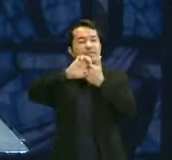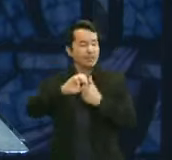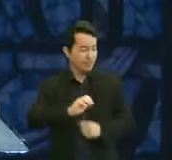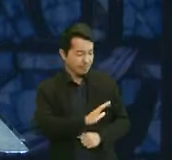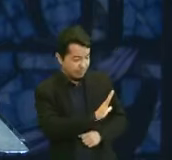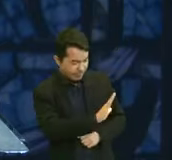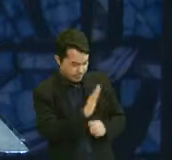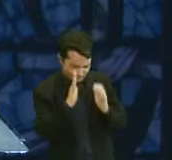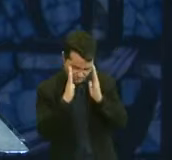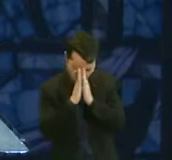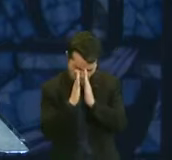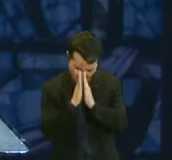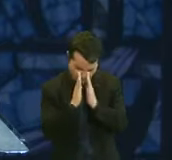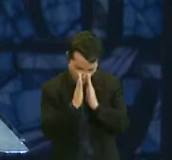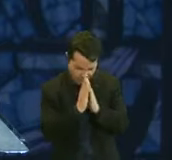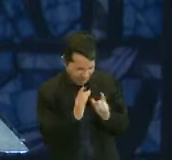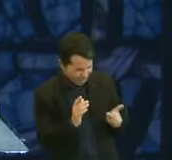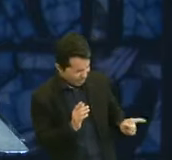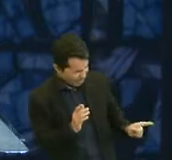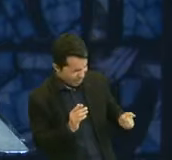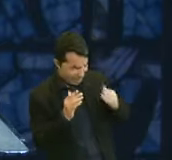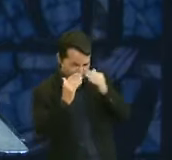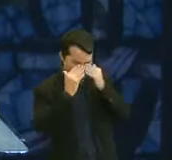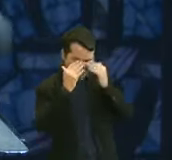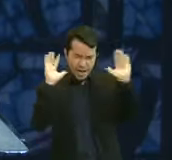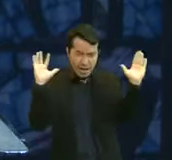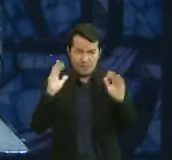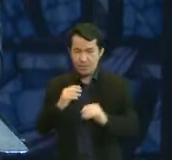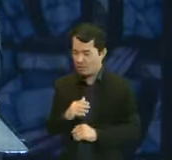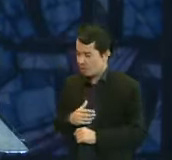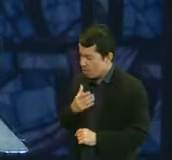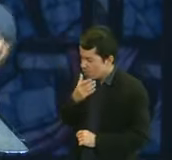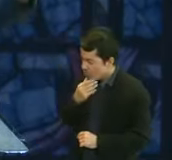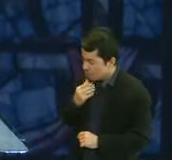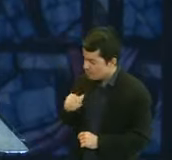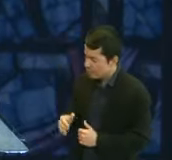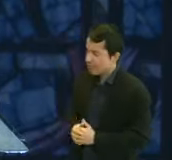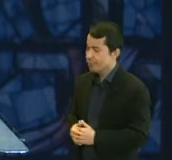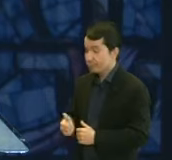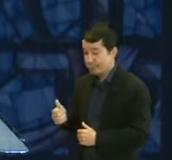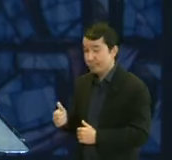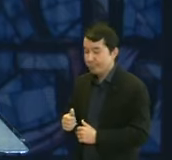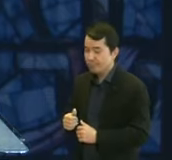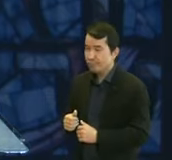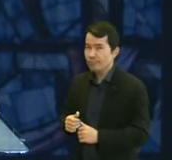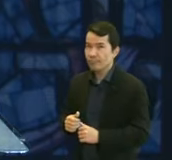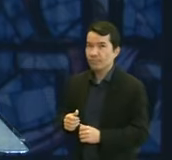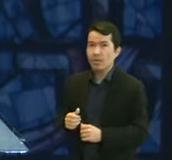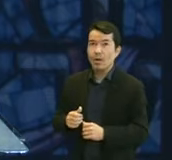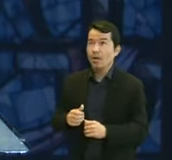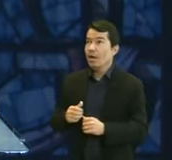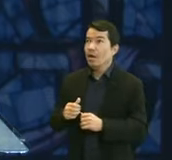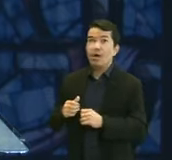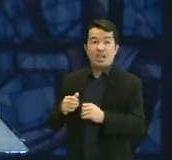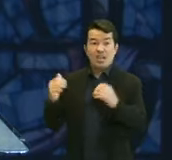olhos deste teu servo. Naquele instante, aquele homem começa a enxergar as miríades de anjos.